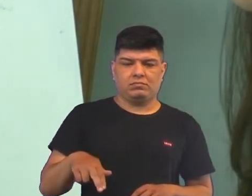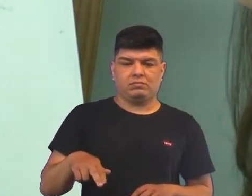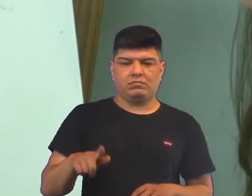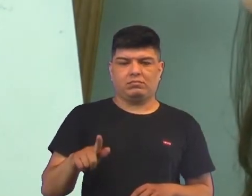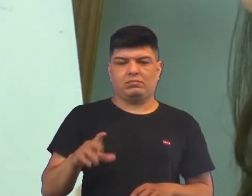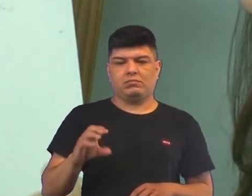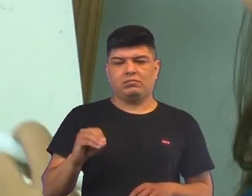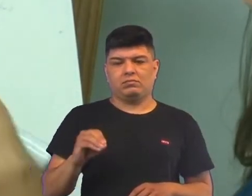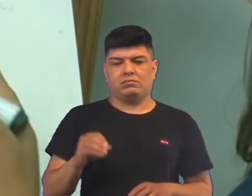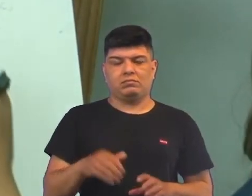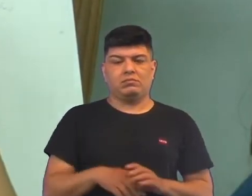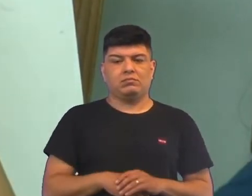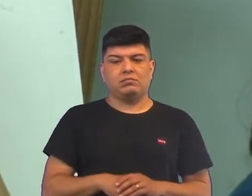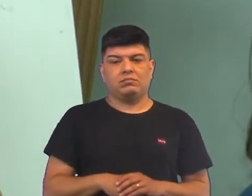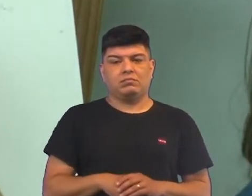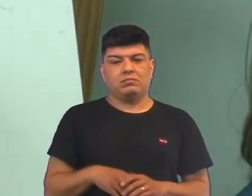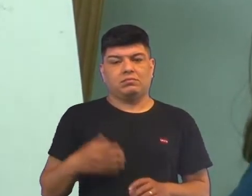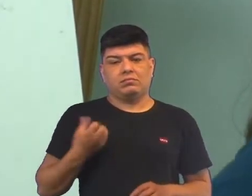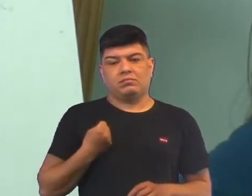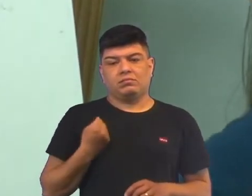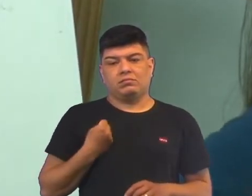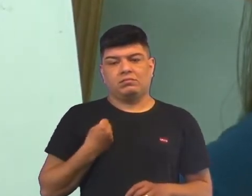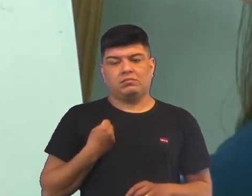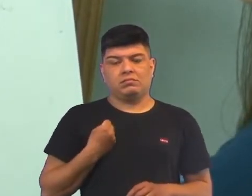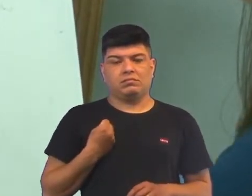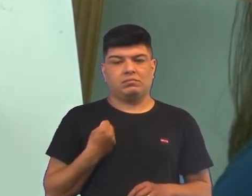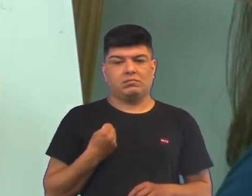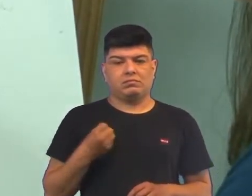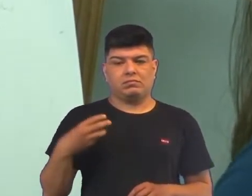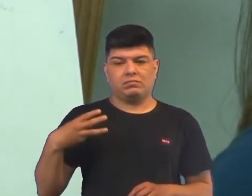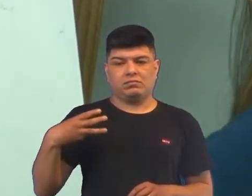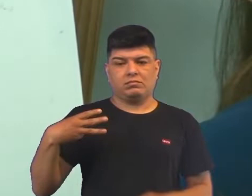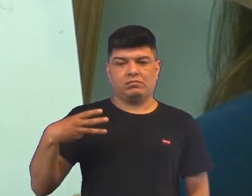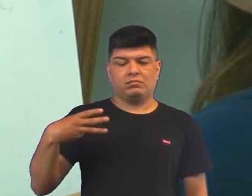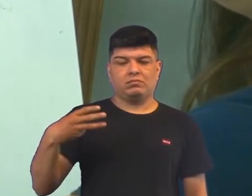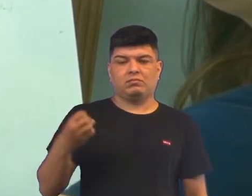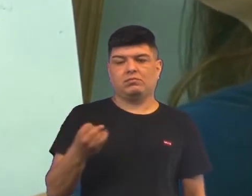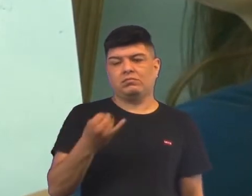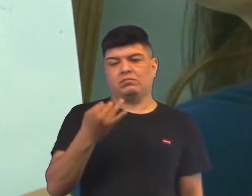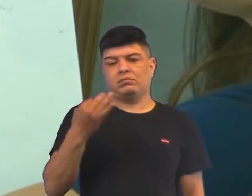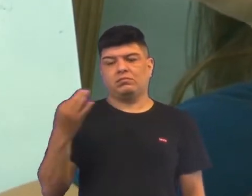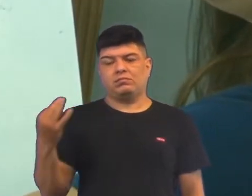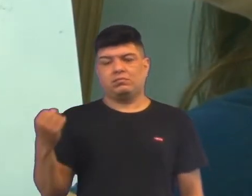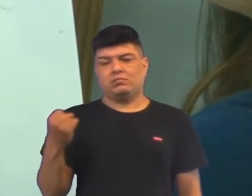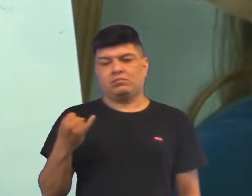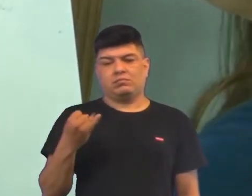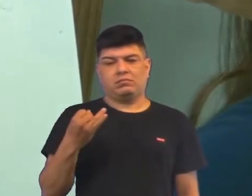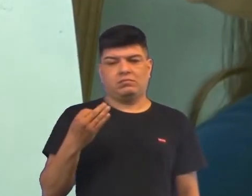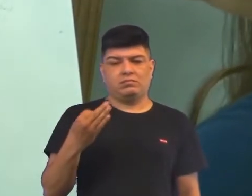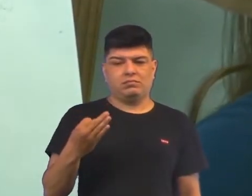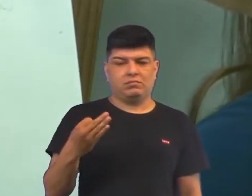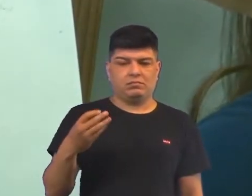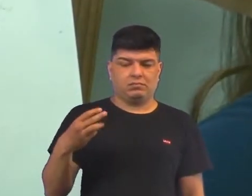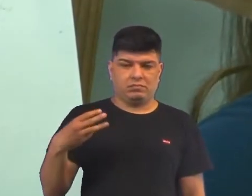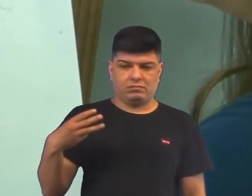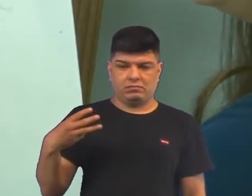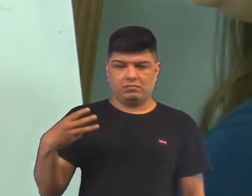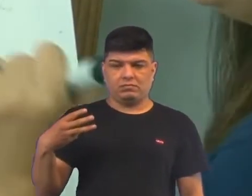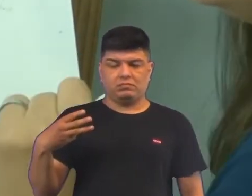tá? Número de lados, ó. Eu tenho aqui triângulos, como vocês já viram, né, tem